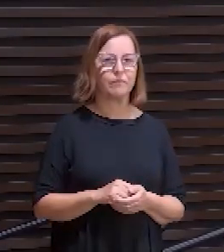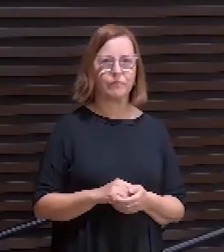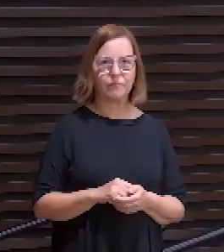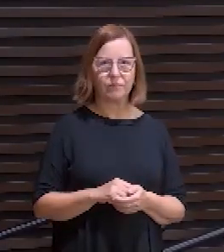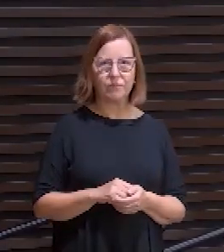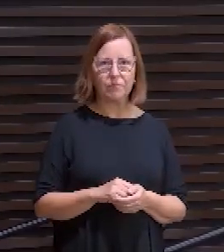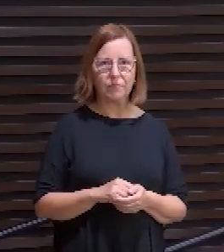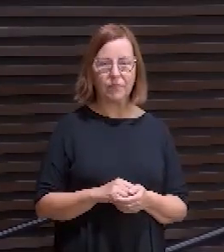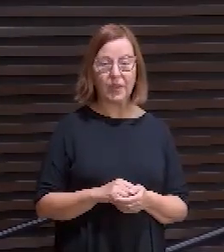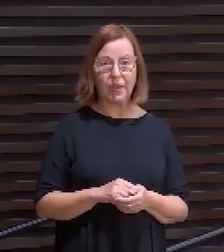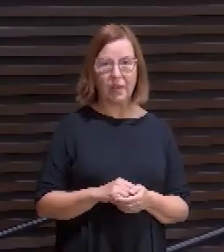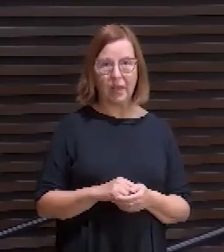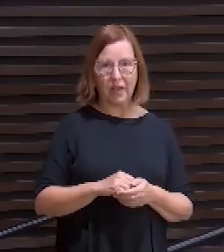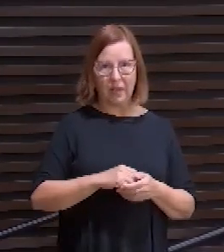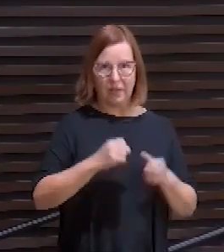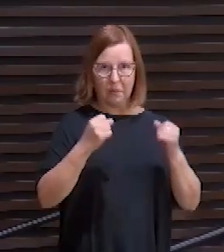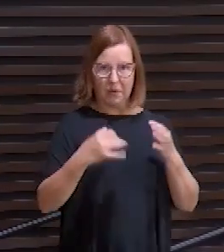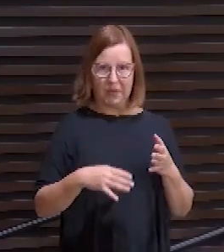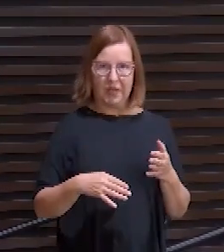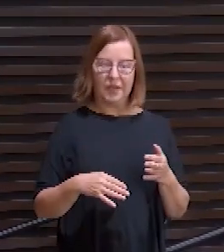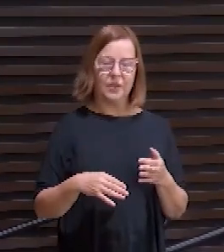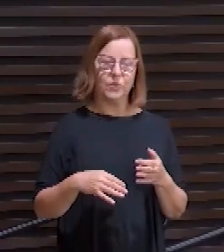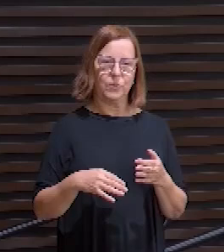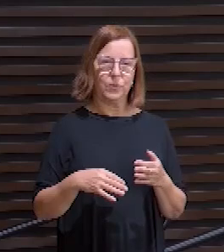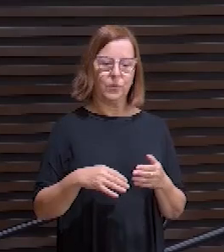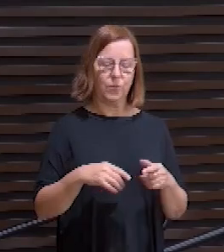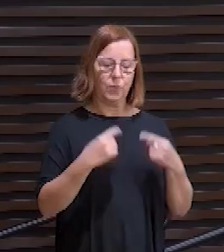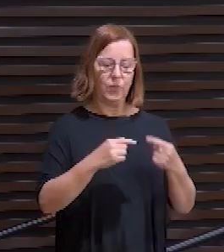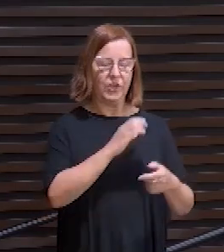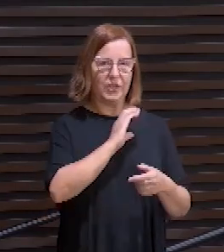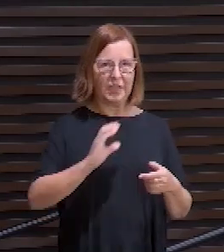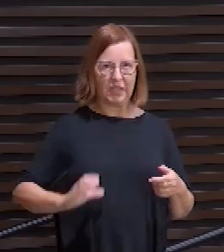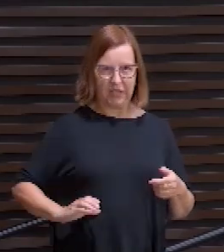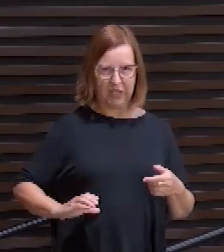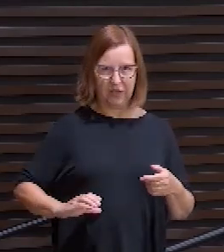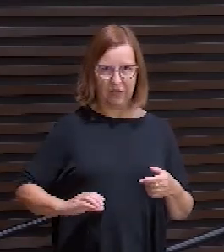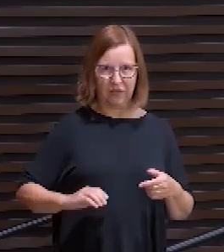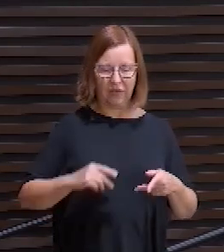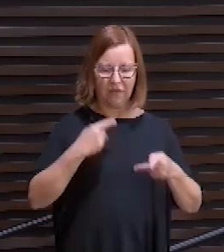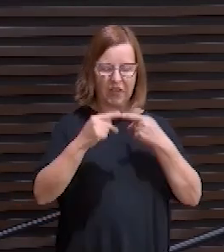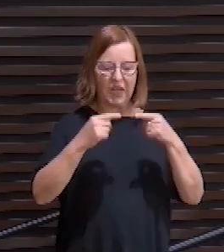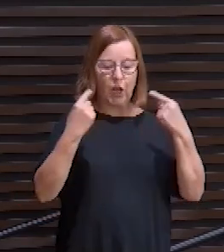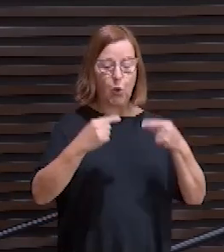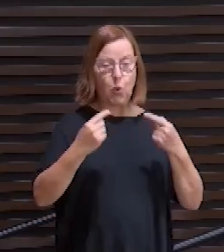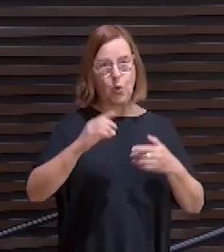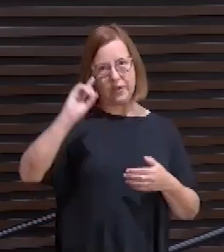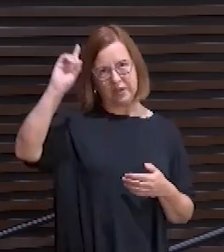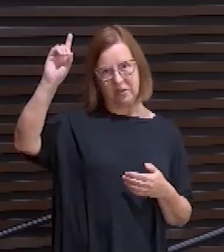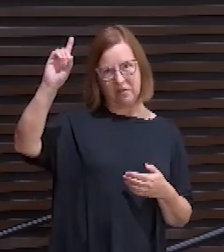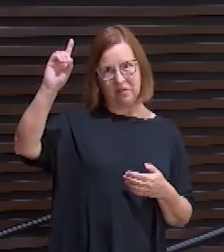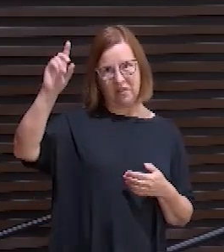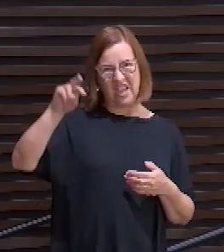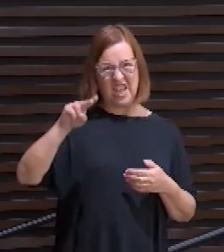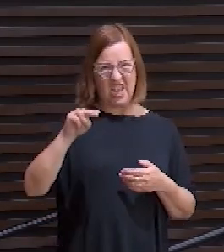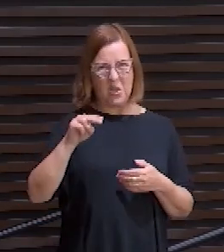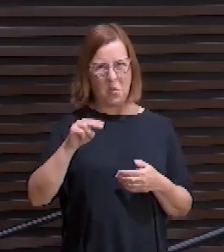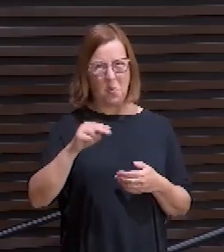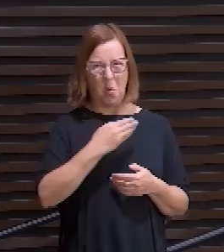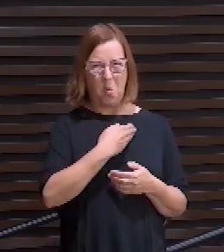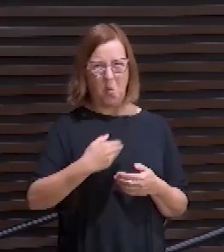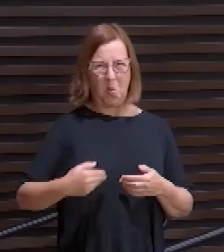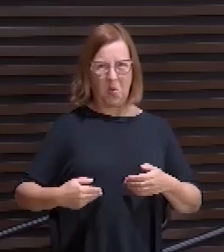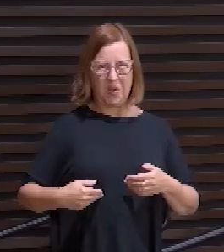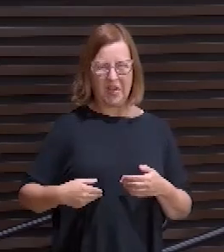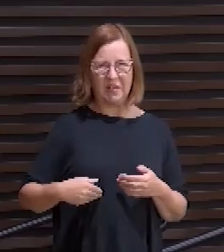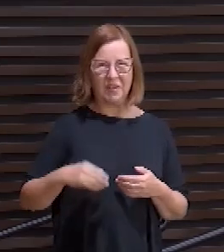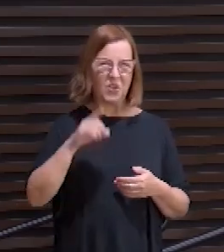25. Primeiro, diz que ele proferirá palavras contra o Altíssimo, ou seja, ele será um blasfemo, como é o governador da Califórnia, Gavin Newsom, e